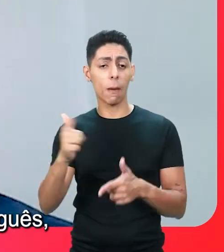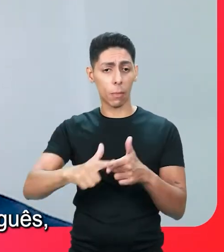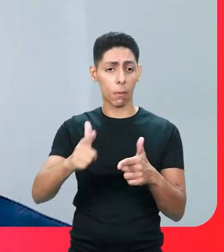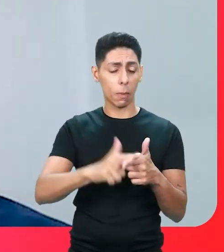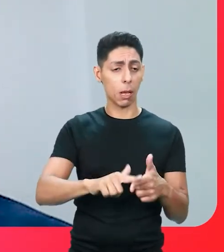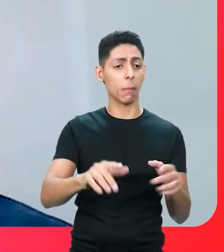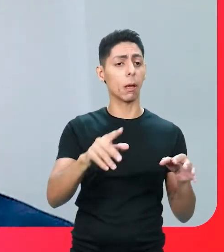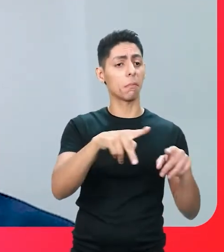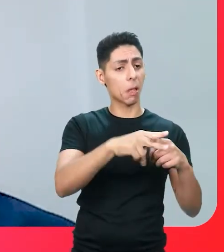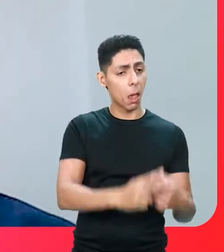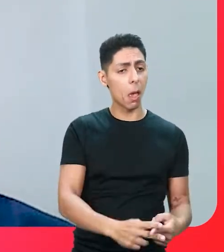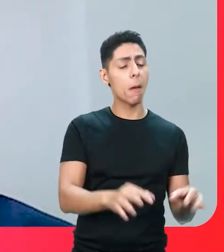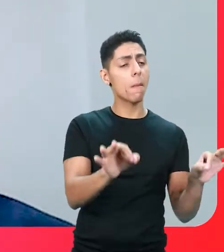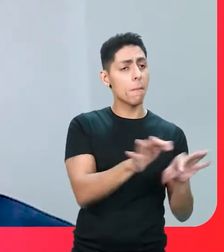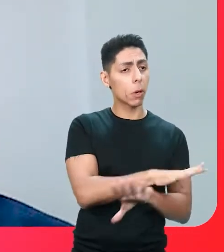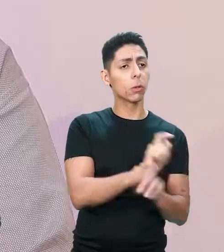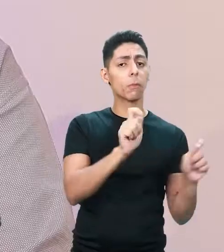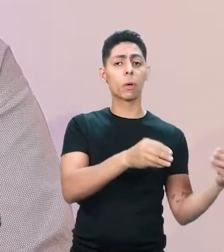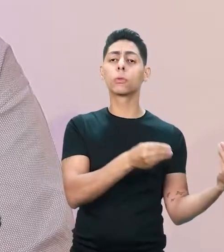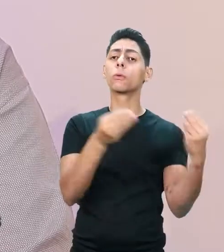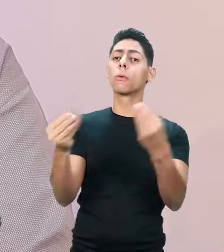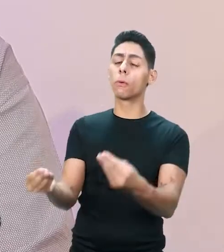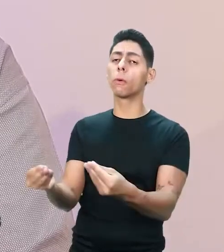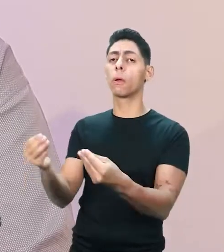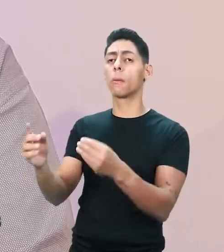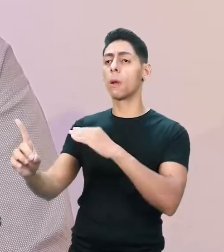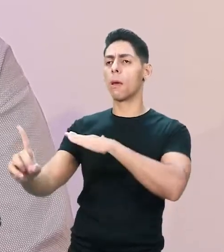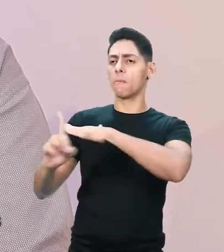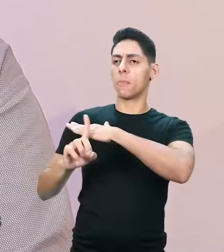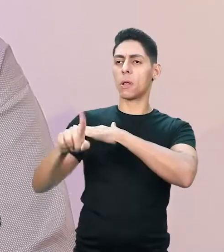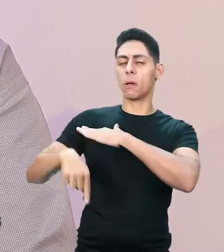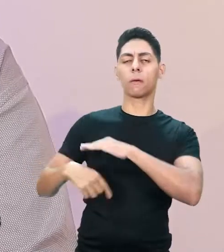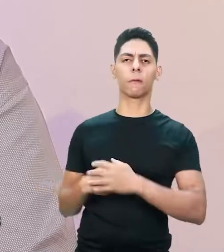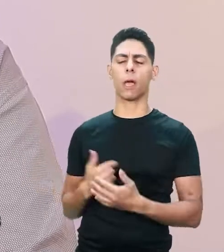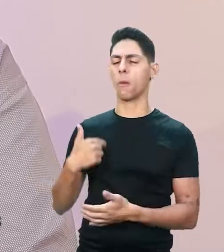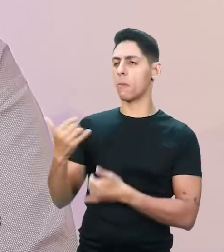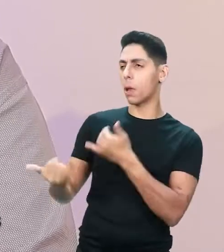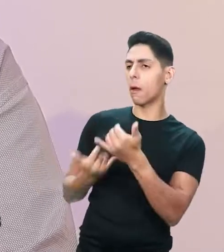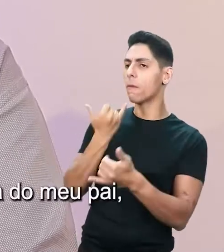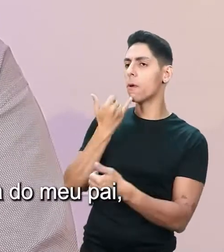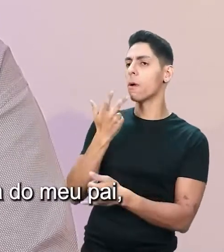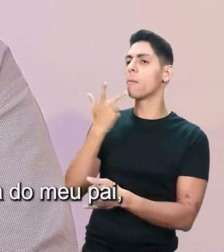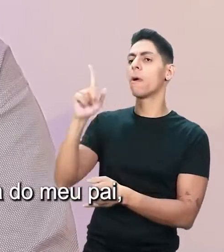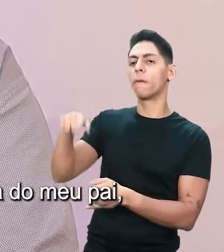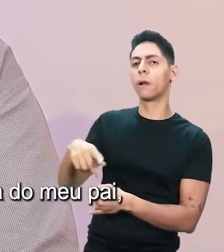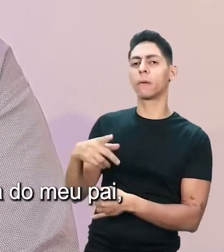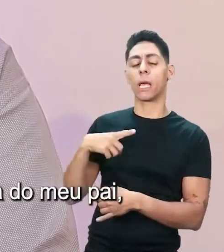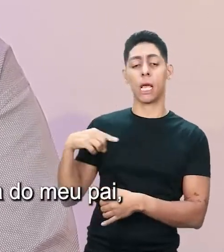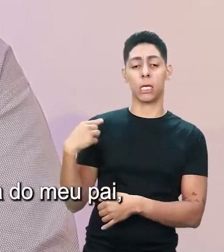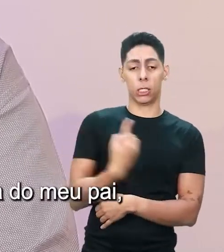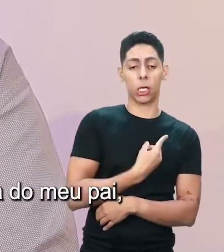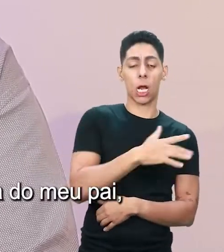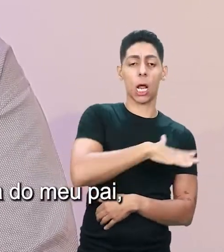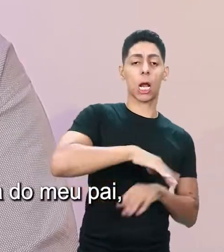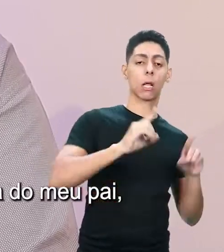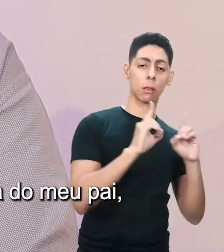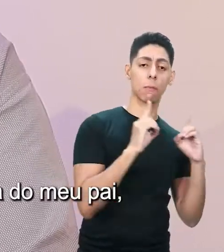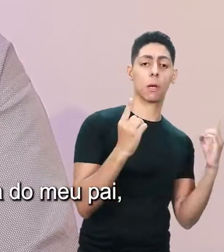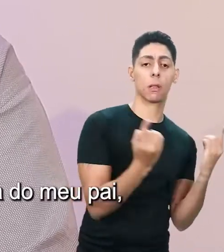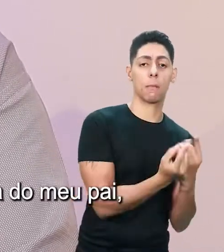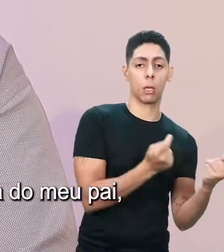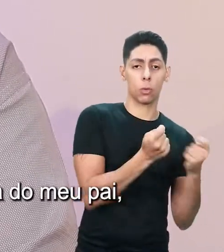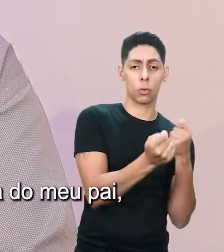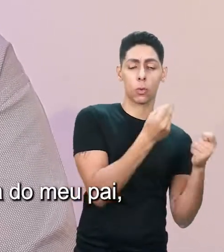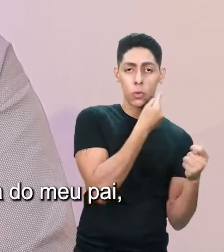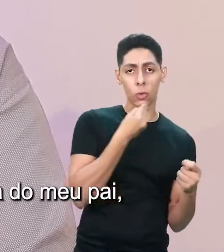aí eu devolvo para o freguês. Então, eu brincava com meu pai até recentemente, que eu dizia que eu e o meu irmão éramos o departamento do controle de qualidade da